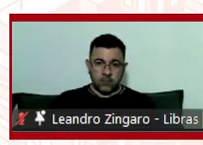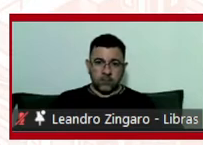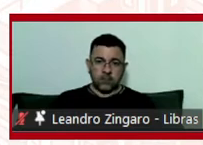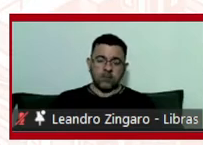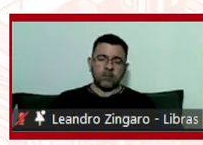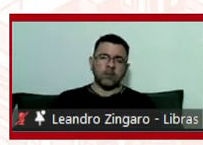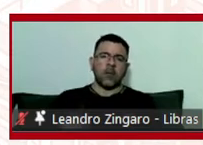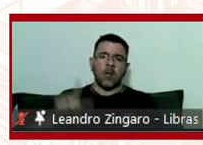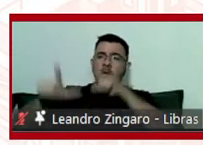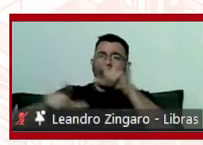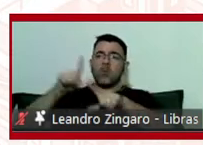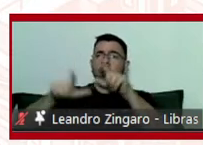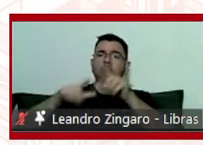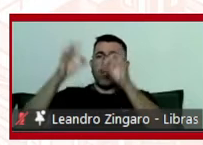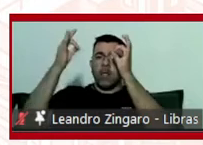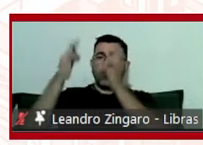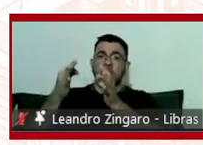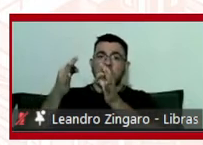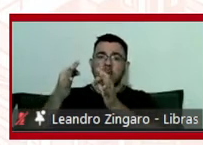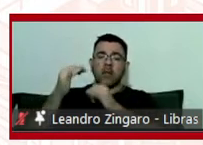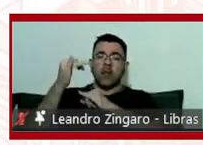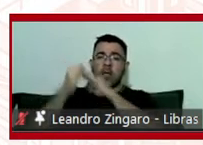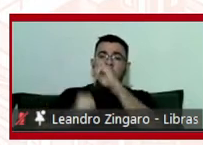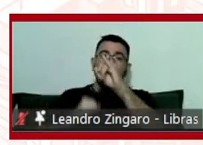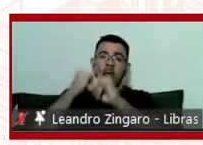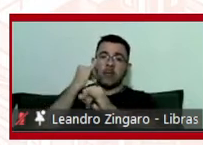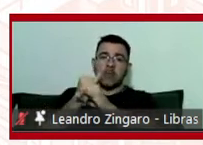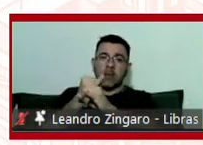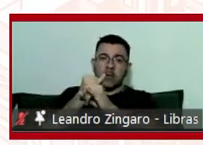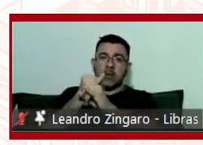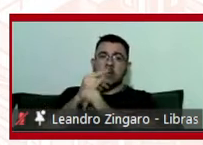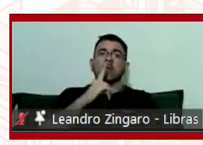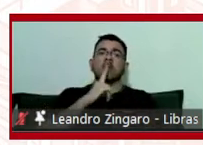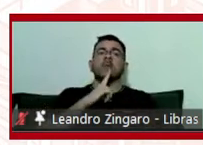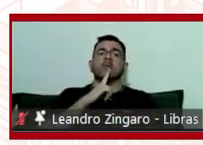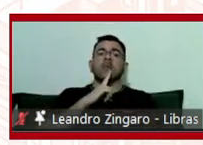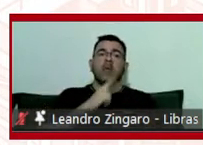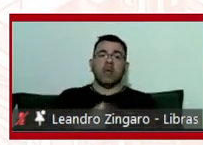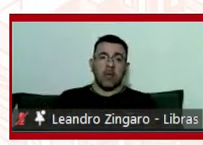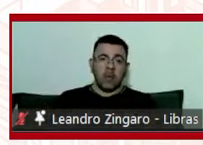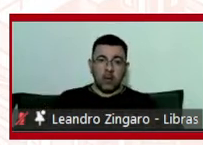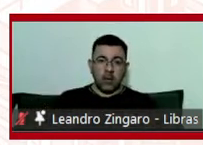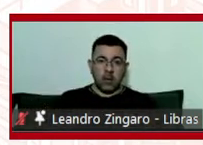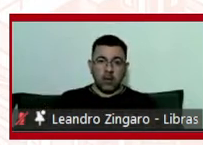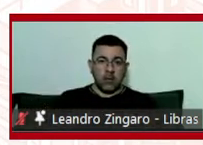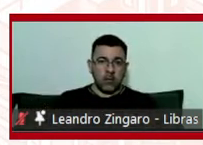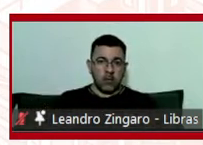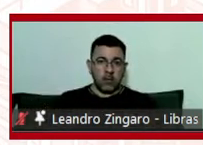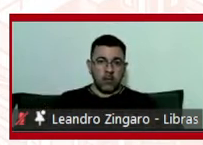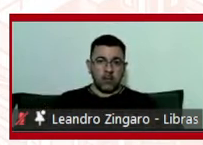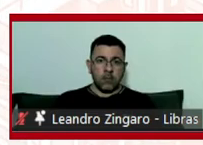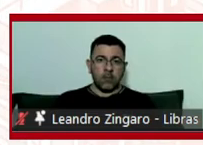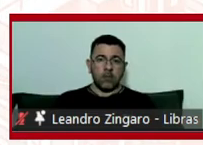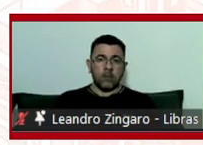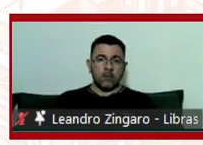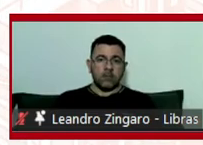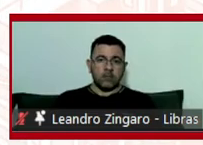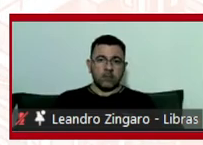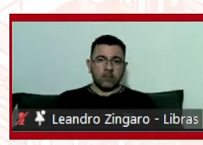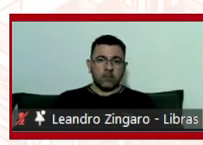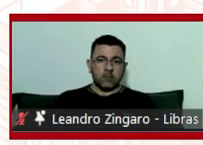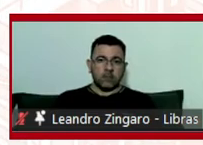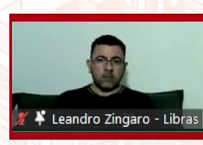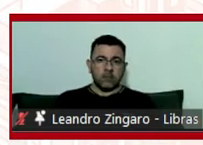aqui ó e é um serviço tal minha internet ajudar tá rodando é um serviço